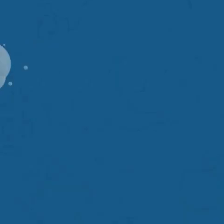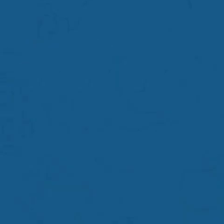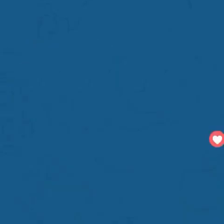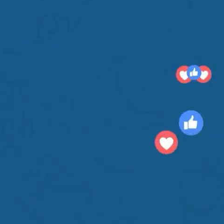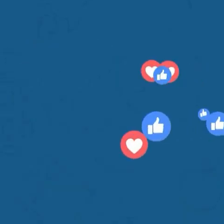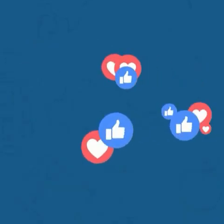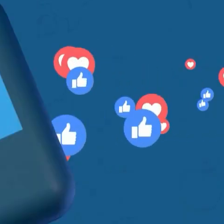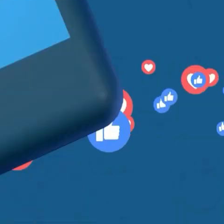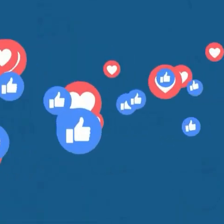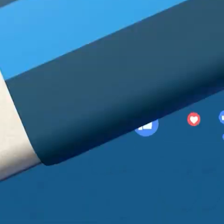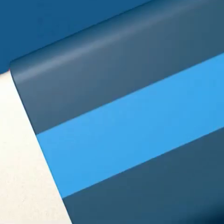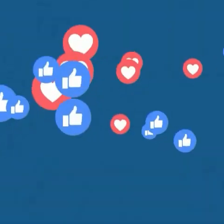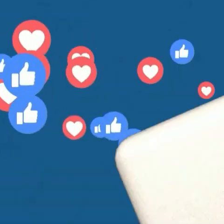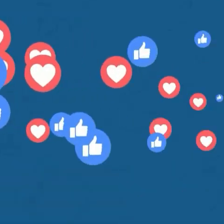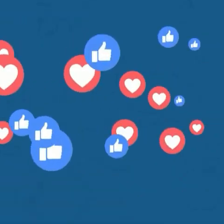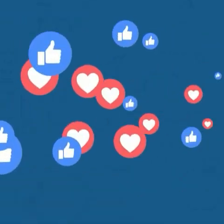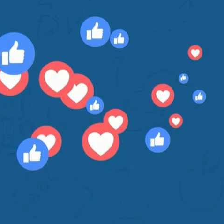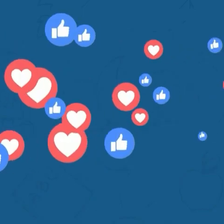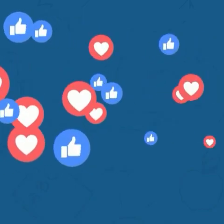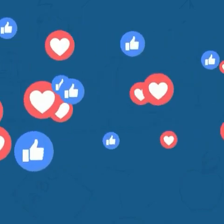claro.